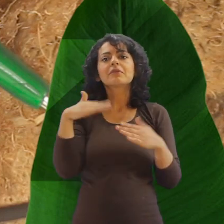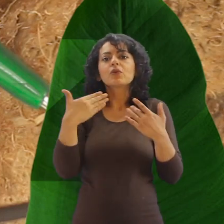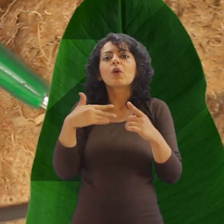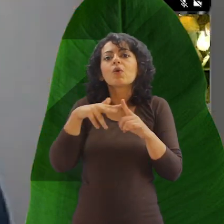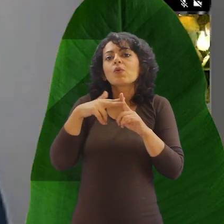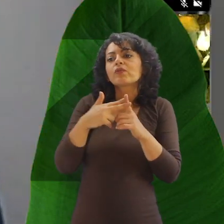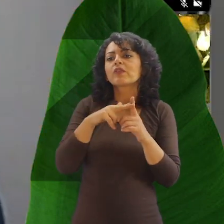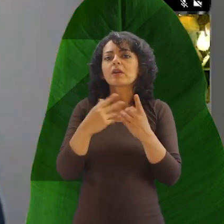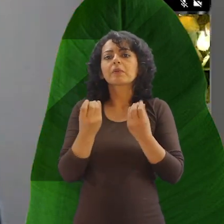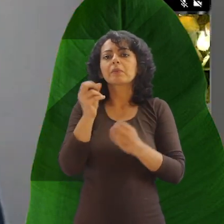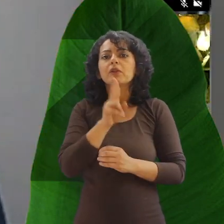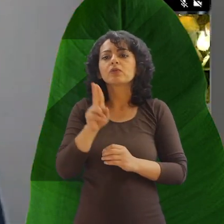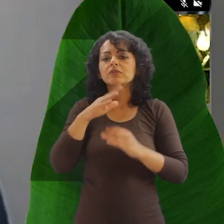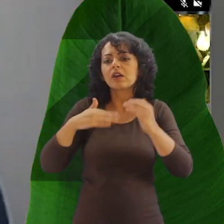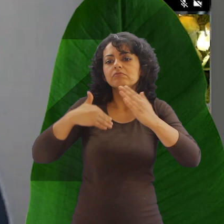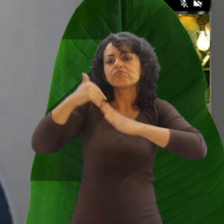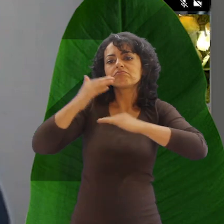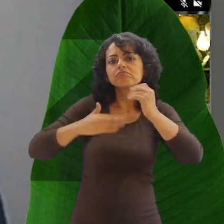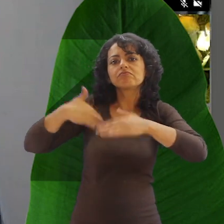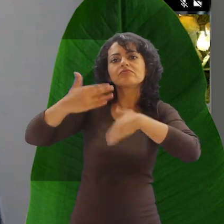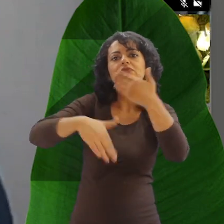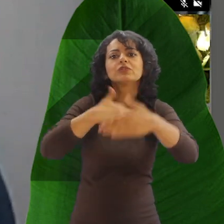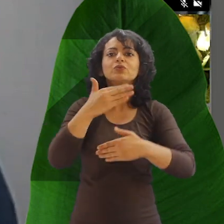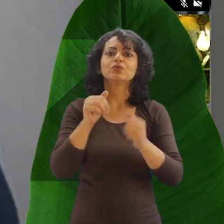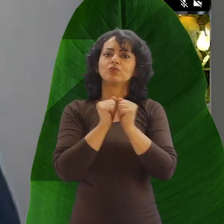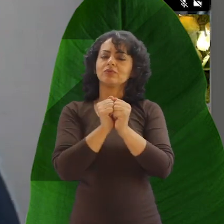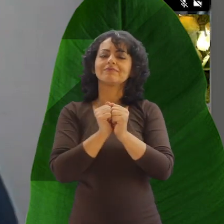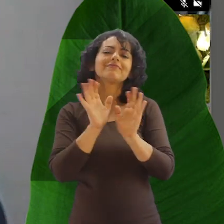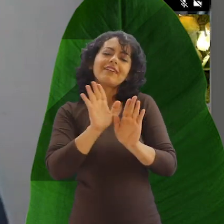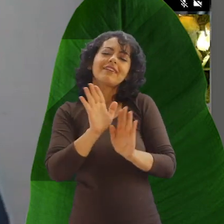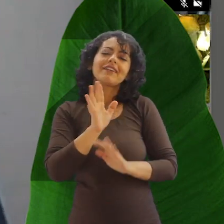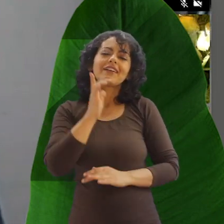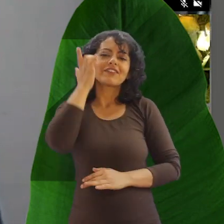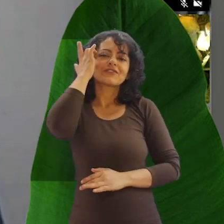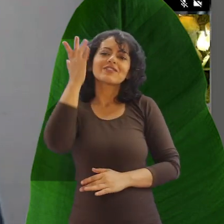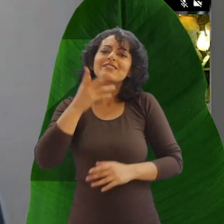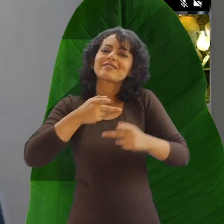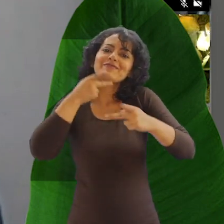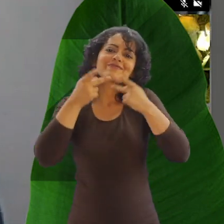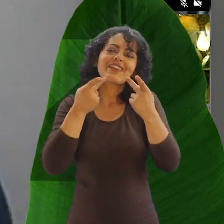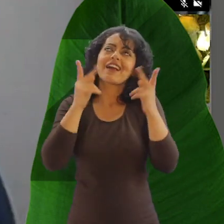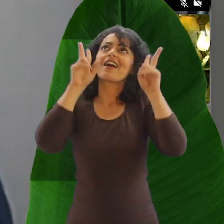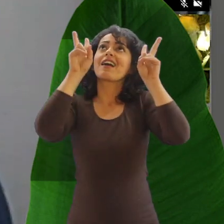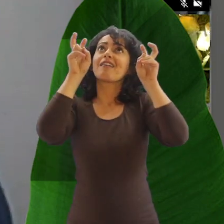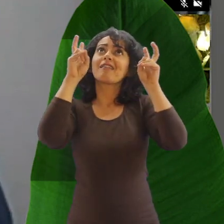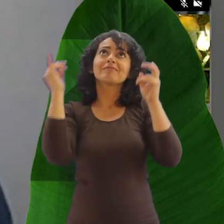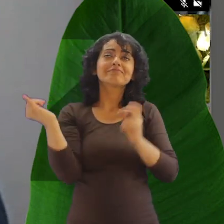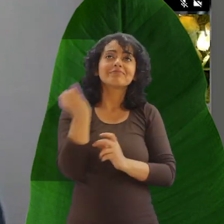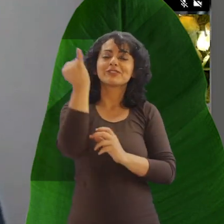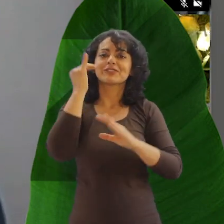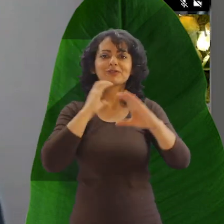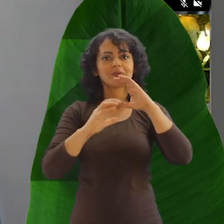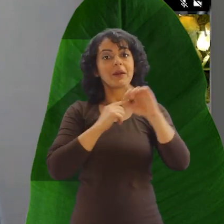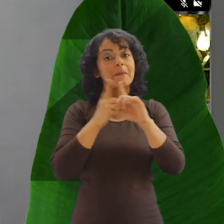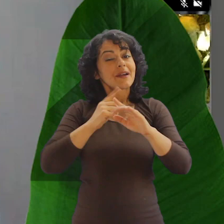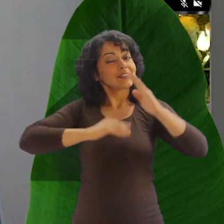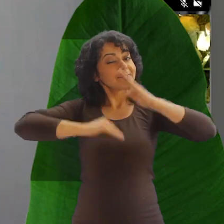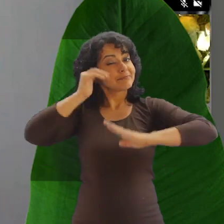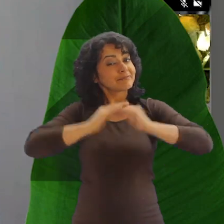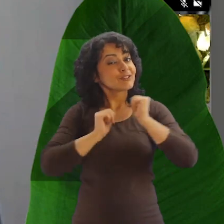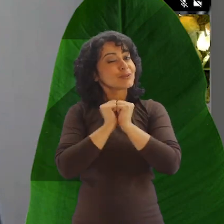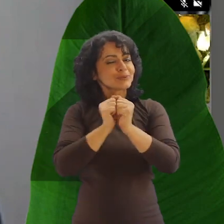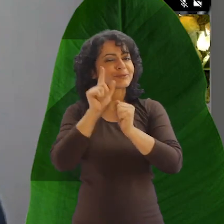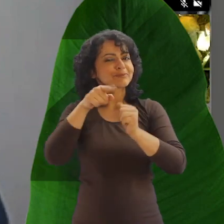se ouvir, o que nem sempre é fácil. É fácil falar aqui da importância da comunicação. Fazer isso junto, a gente sabe que é